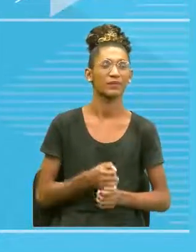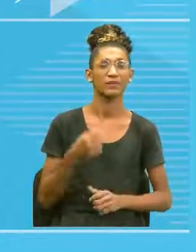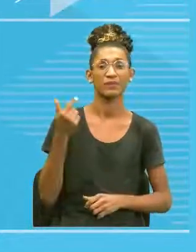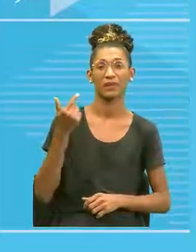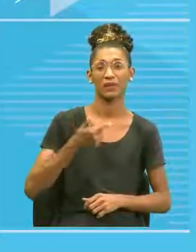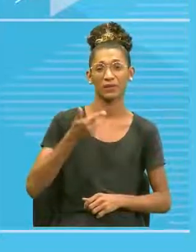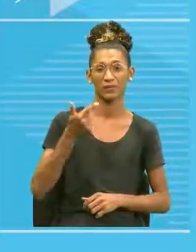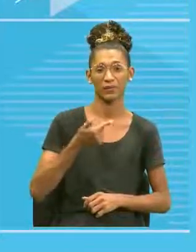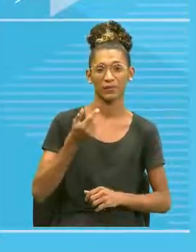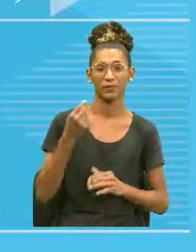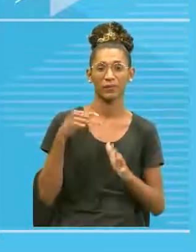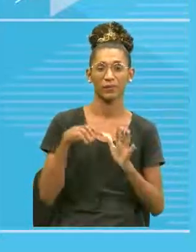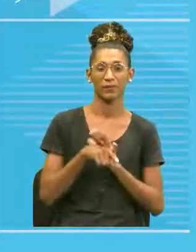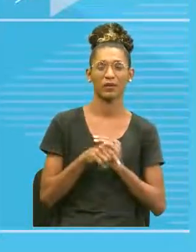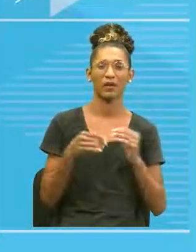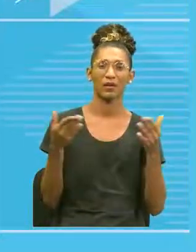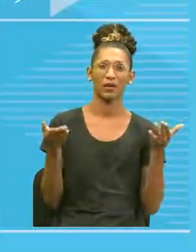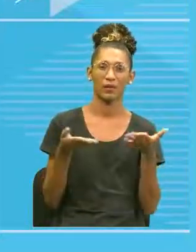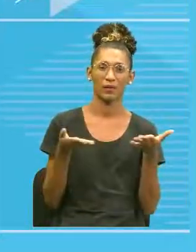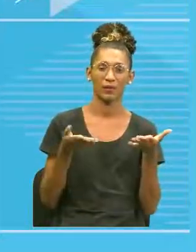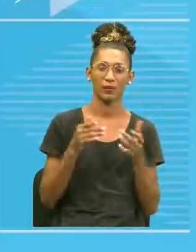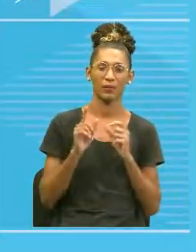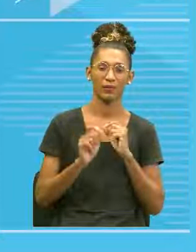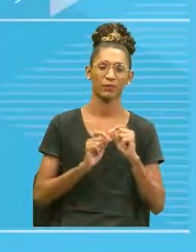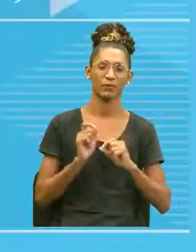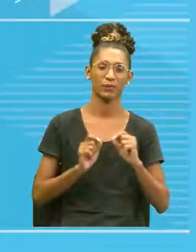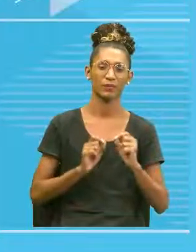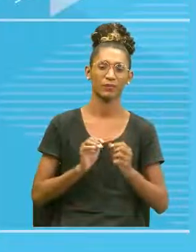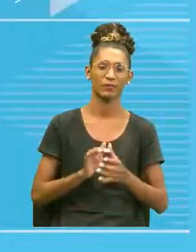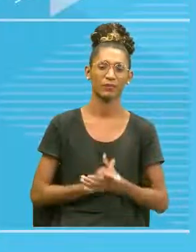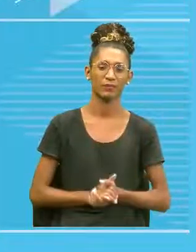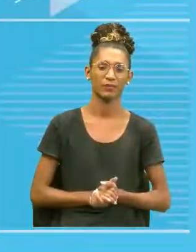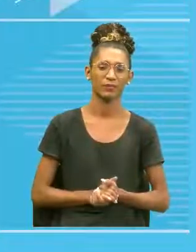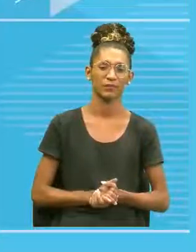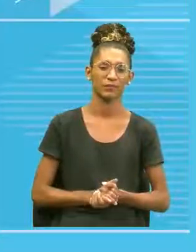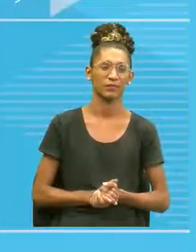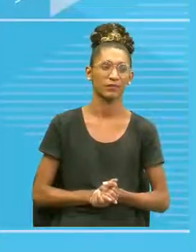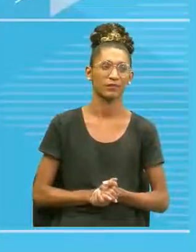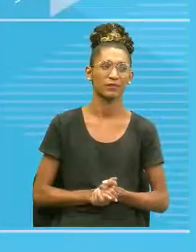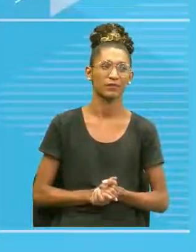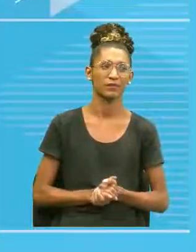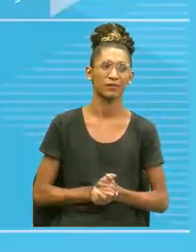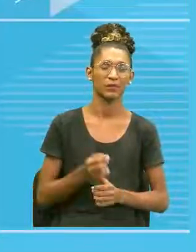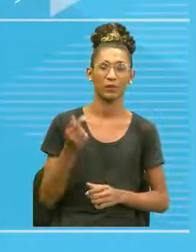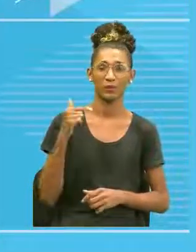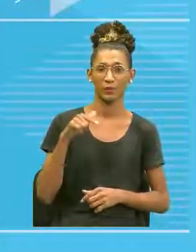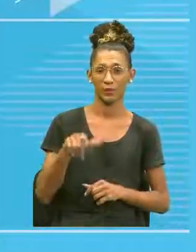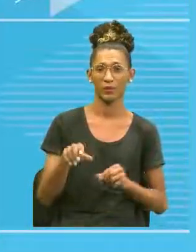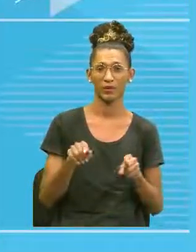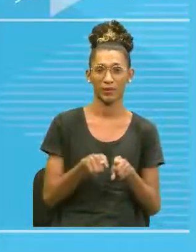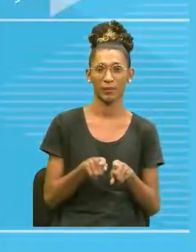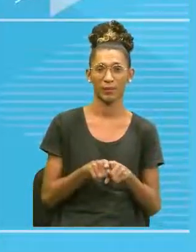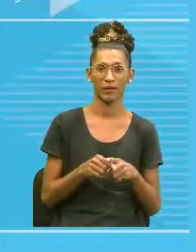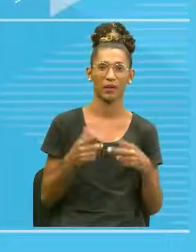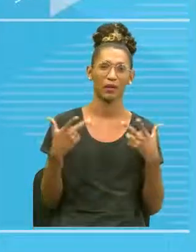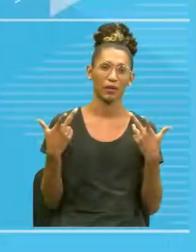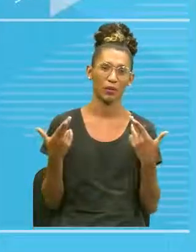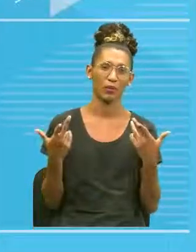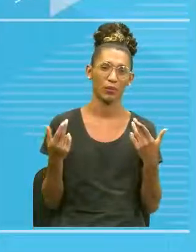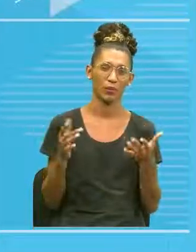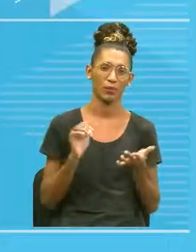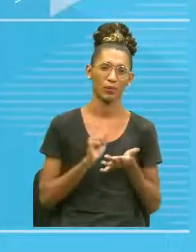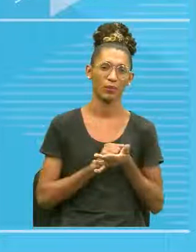é bom agora é a gente continua com o mesmo esquema de